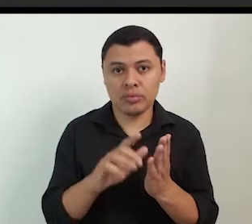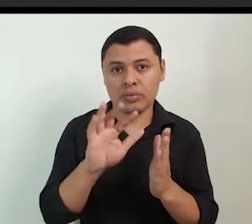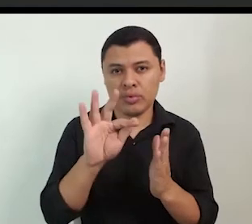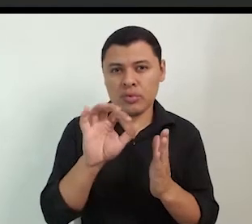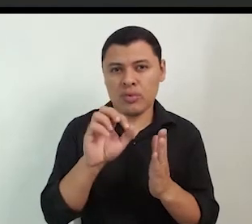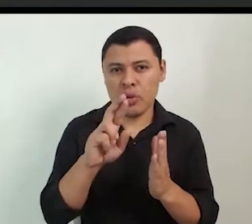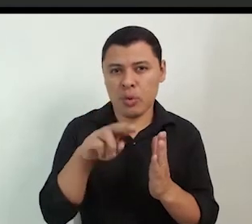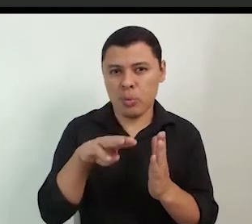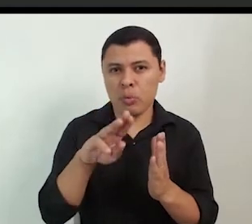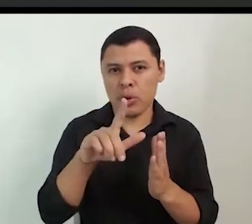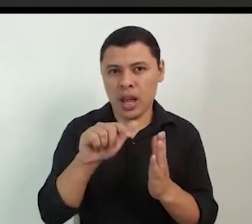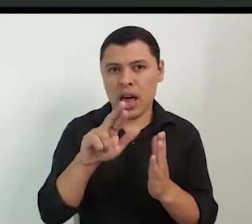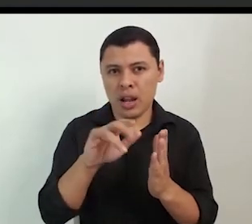papel, e eu pedi ajuda para alguém preencher.